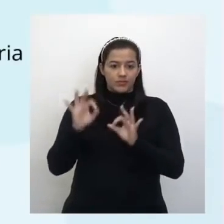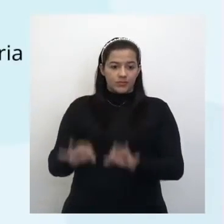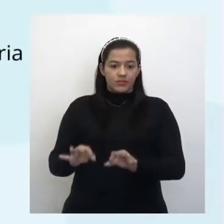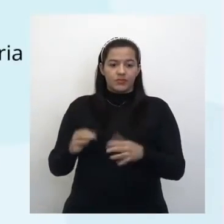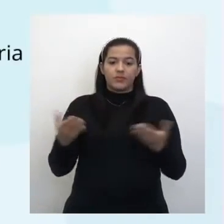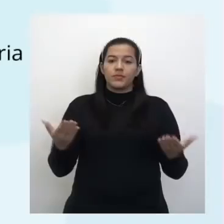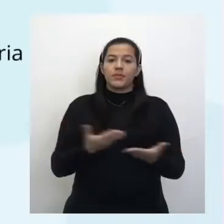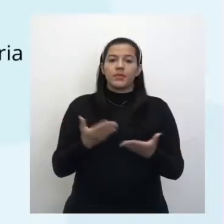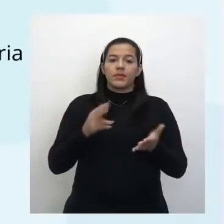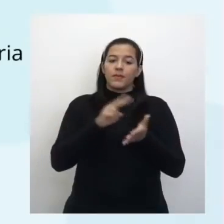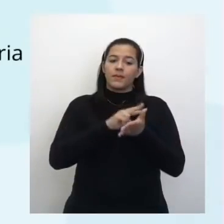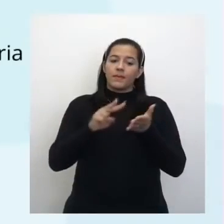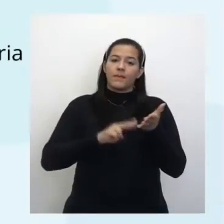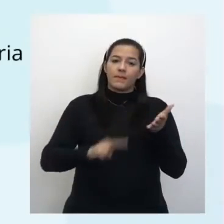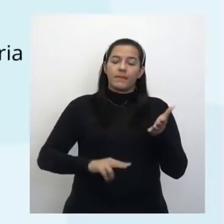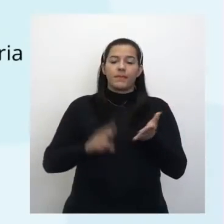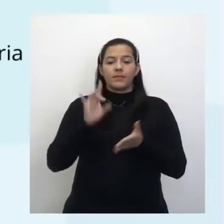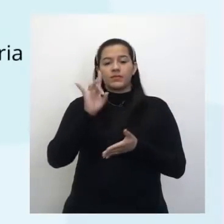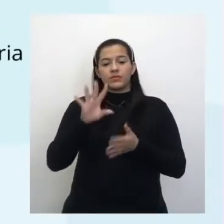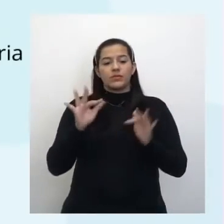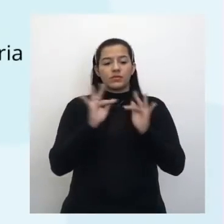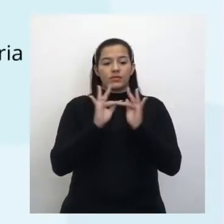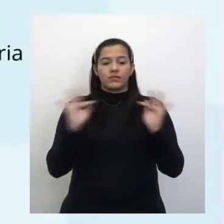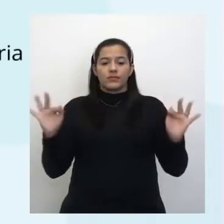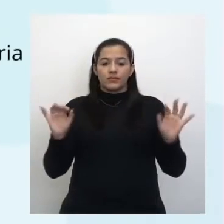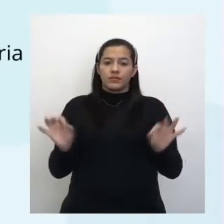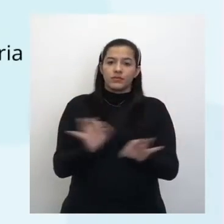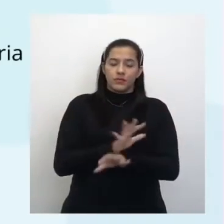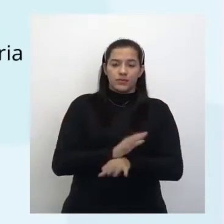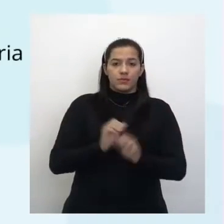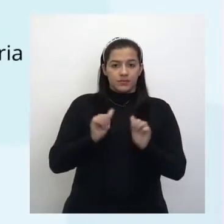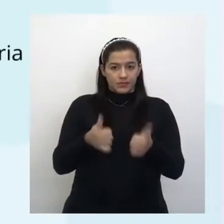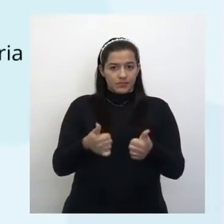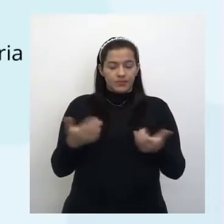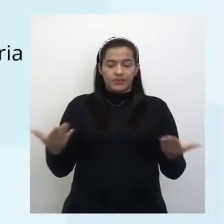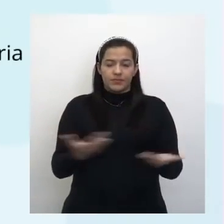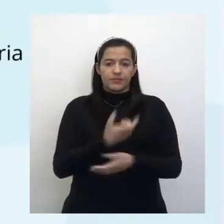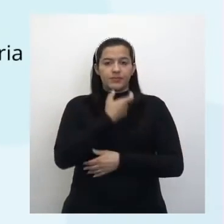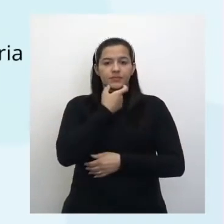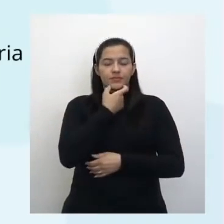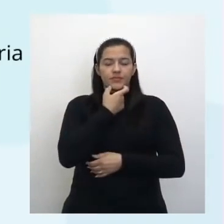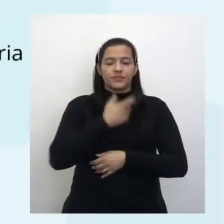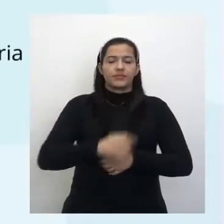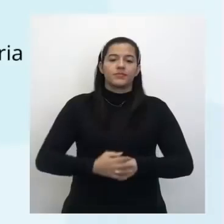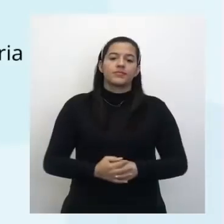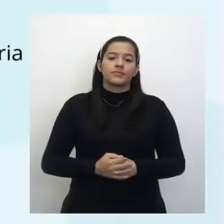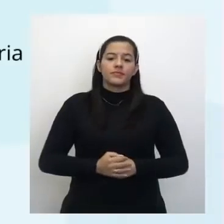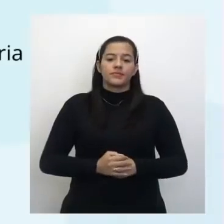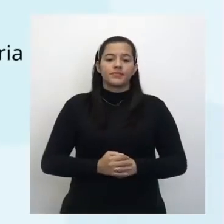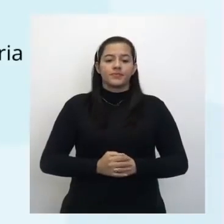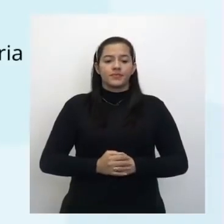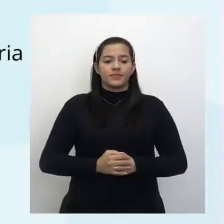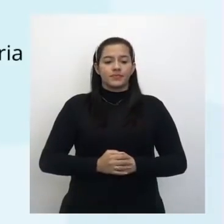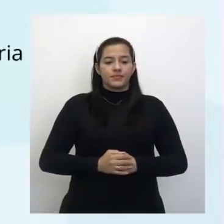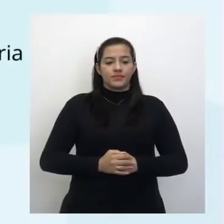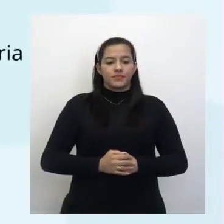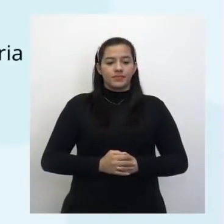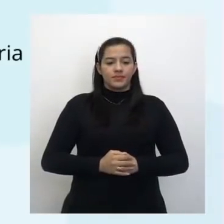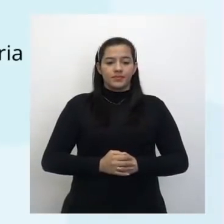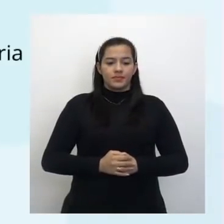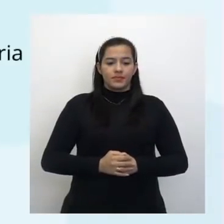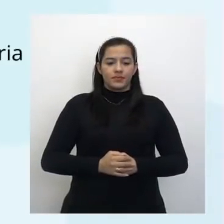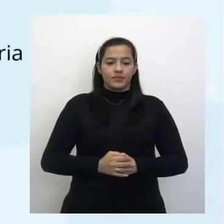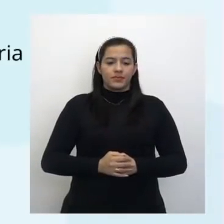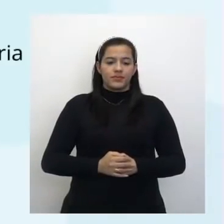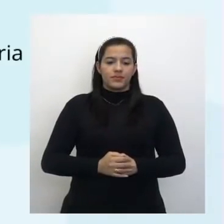pouquinho a pronúncia aqui a gente vai falar só as frases que estão completas A outra tá então a m from Grace I'm from group is